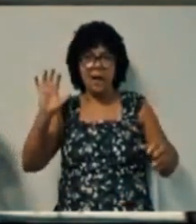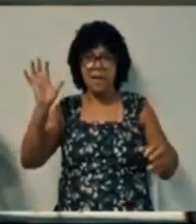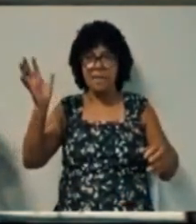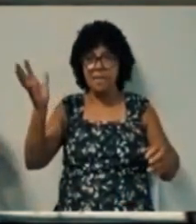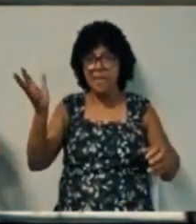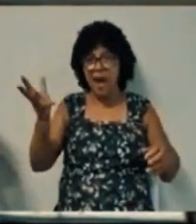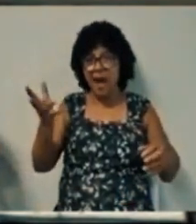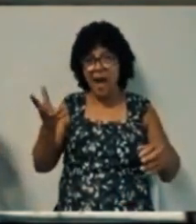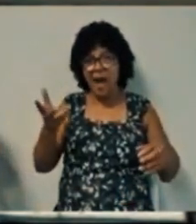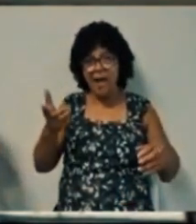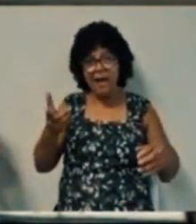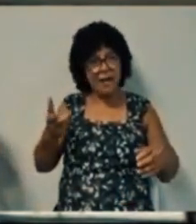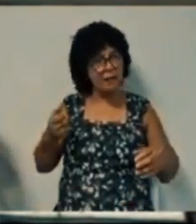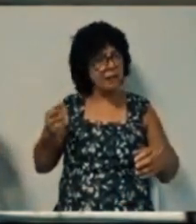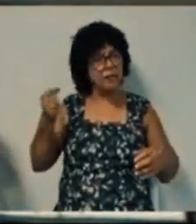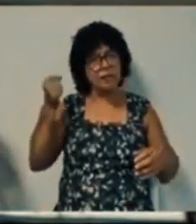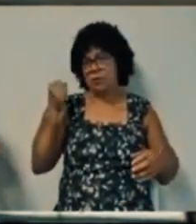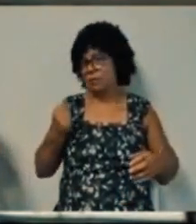extraordinários.